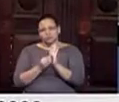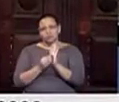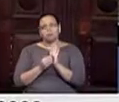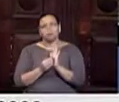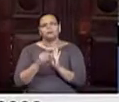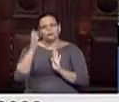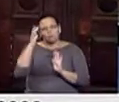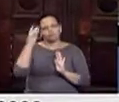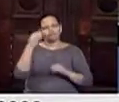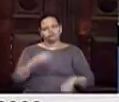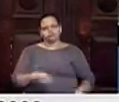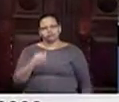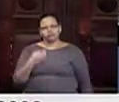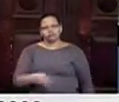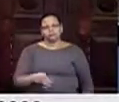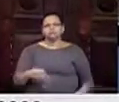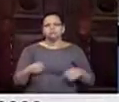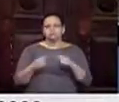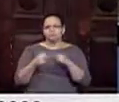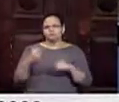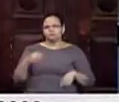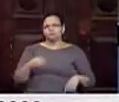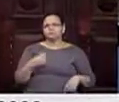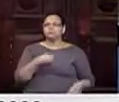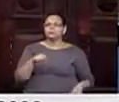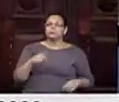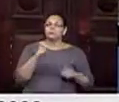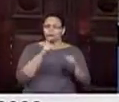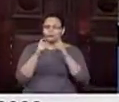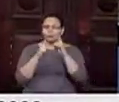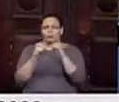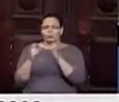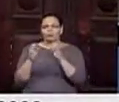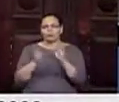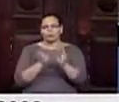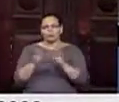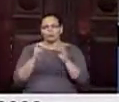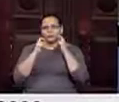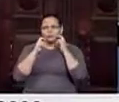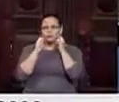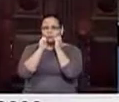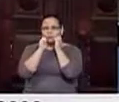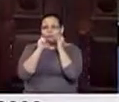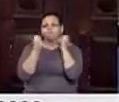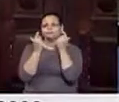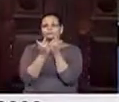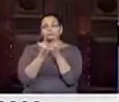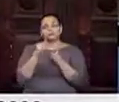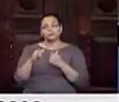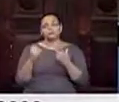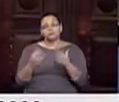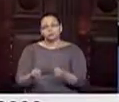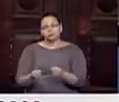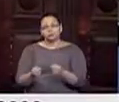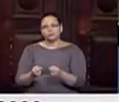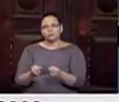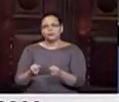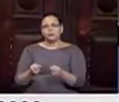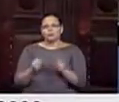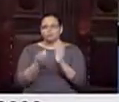corretas e pertinentes e assim se discute um projeto na assembléia esse projeto foi aprovado com as emendas e me dou por satisfeito